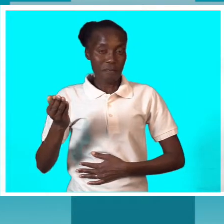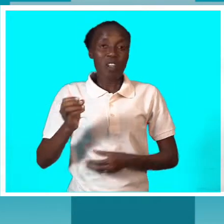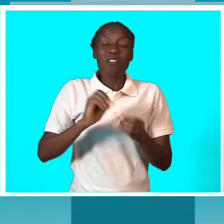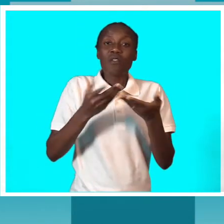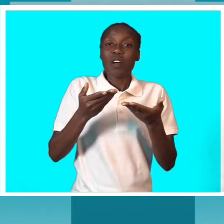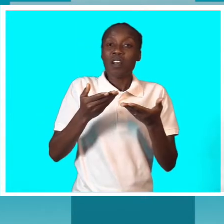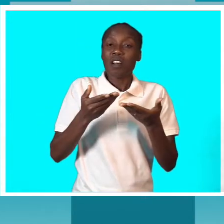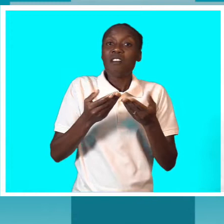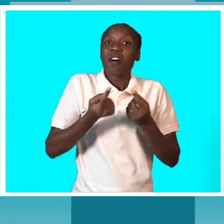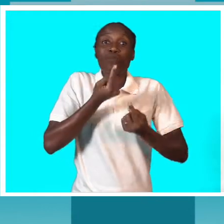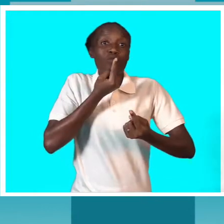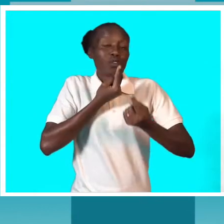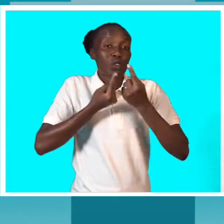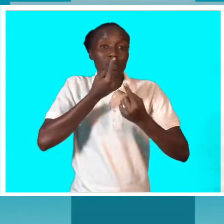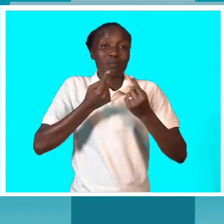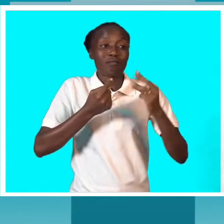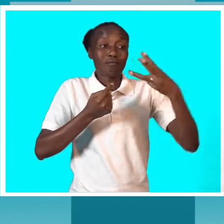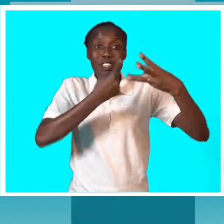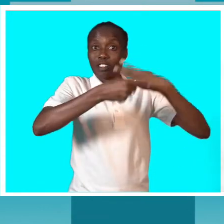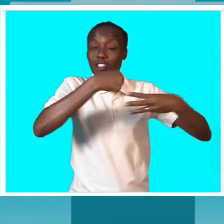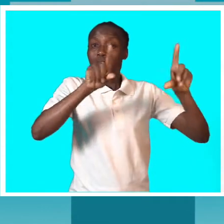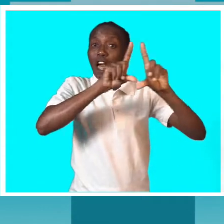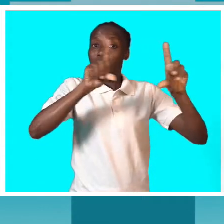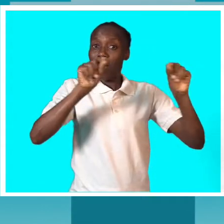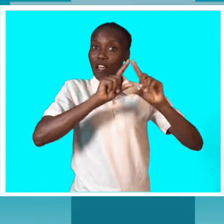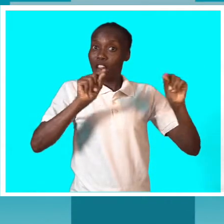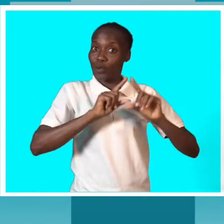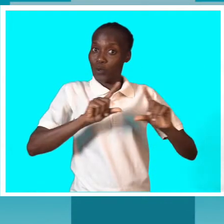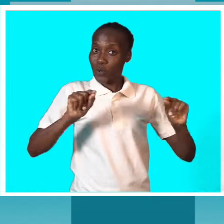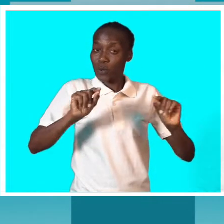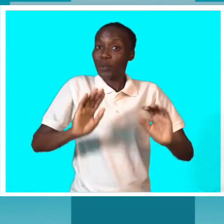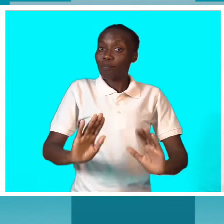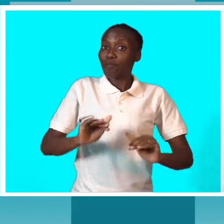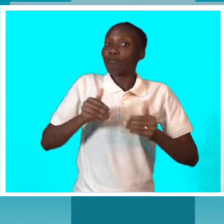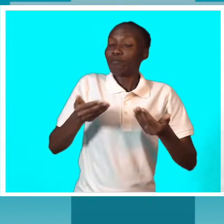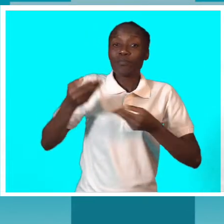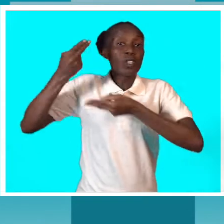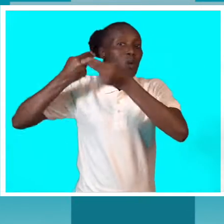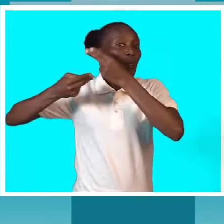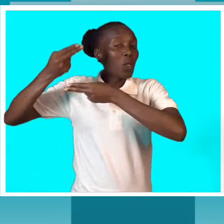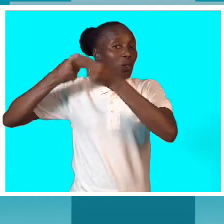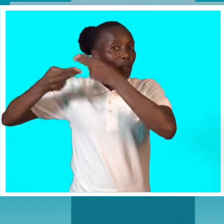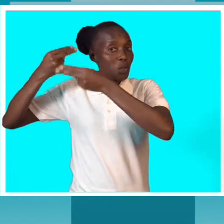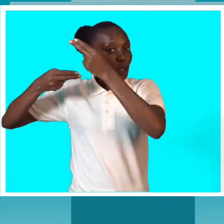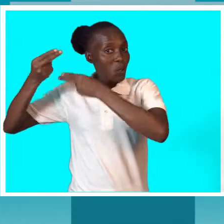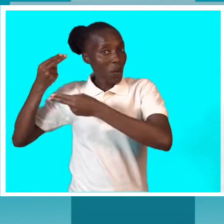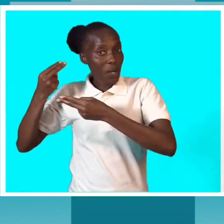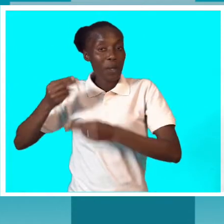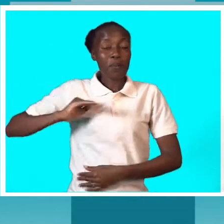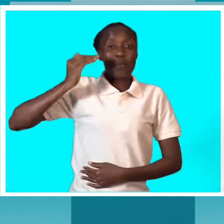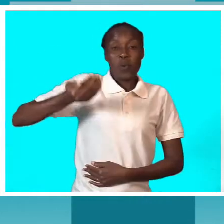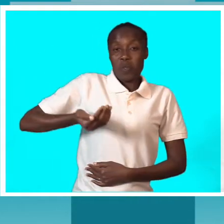onde hoje vamos debater de três assuntos. Temos uma história de